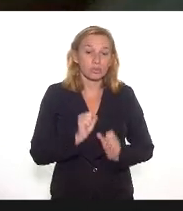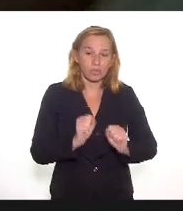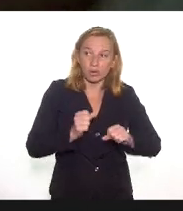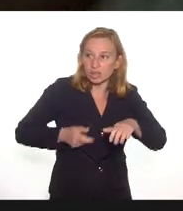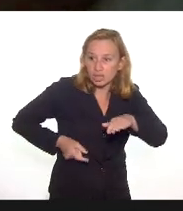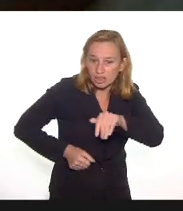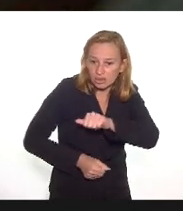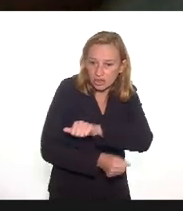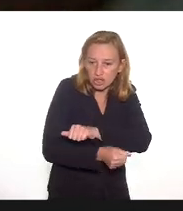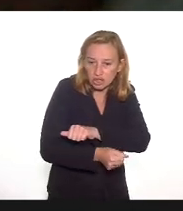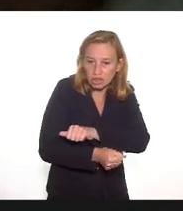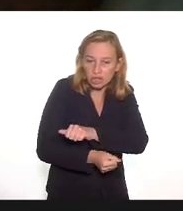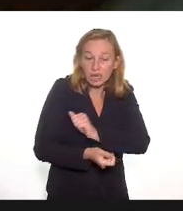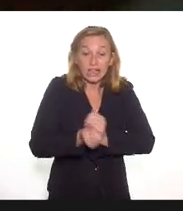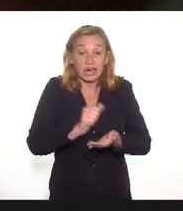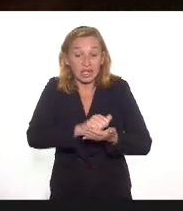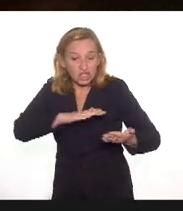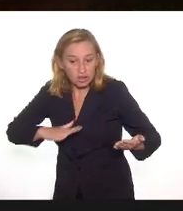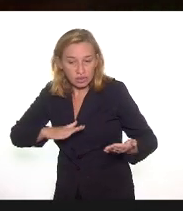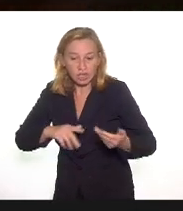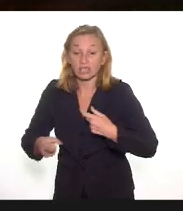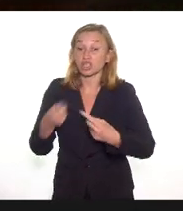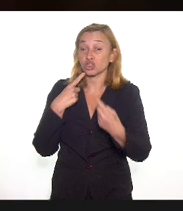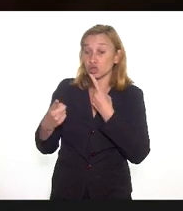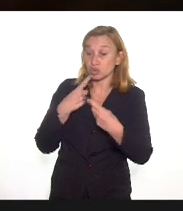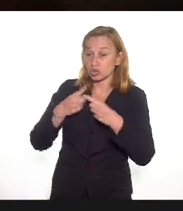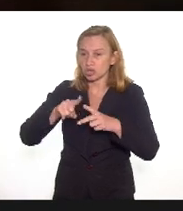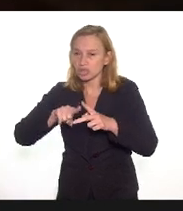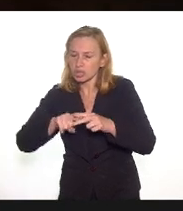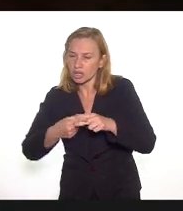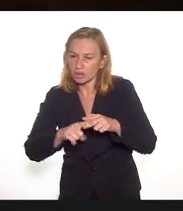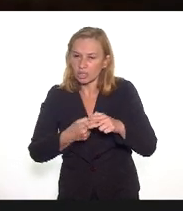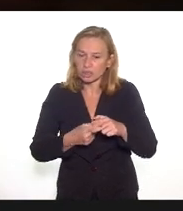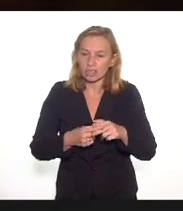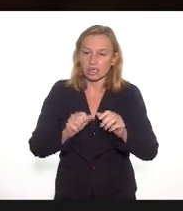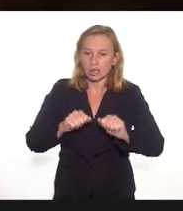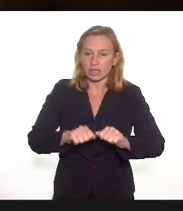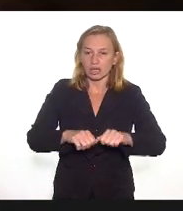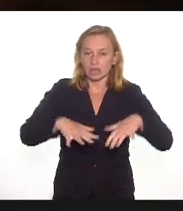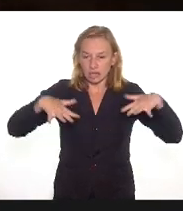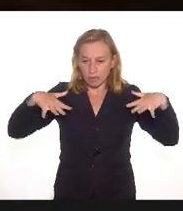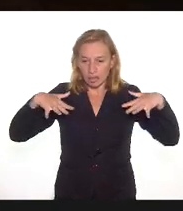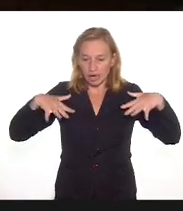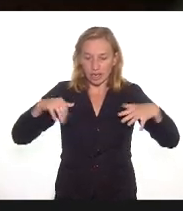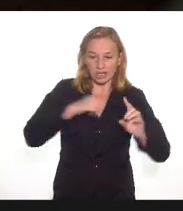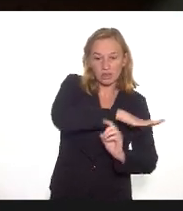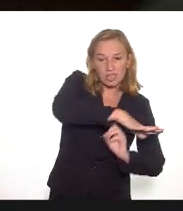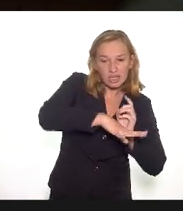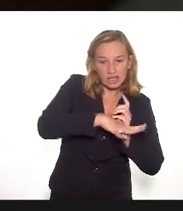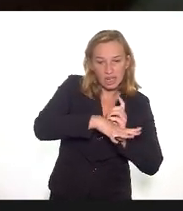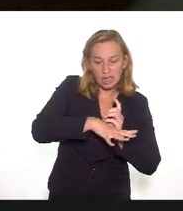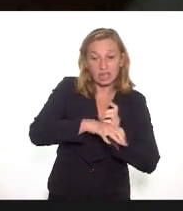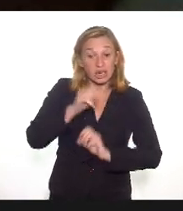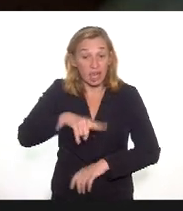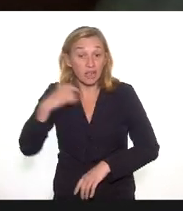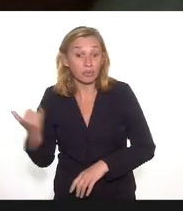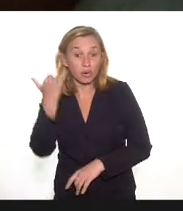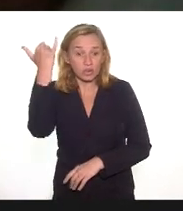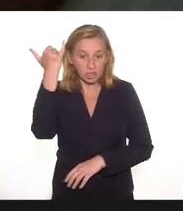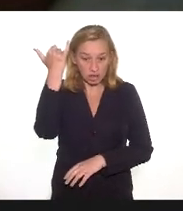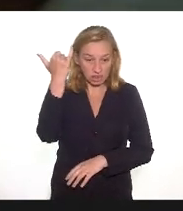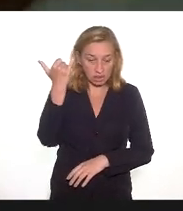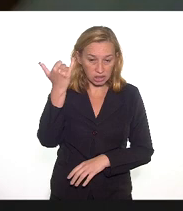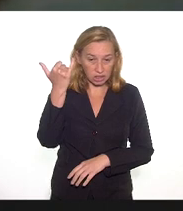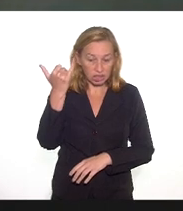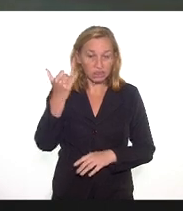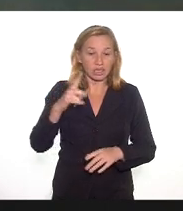investir em atividades que vão ser discutidas na regulamentação, com a Assembleia, com a sociedade, que são prioritárias e são importantes, e aquelas que vão